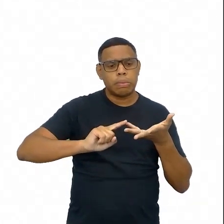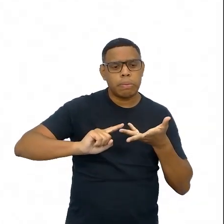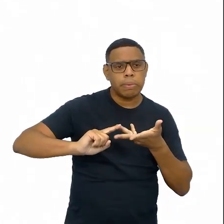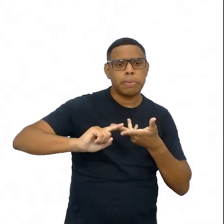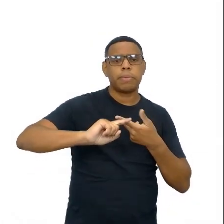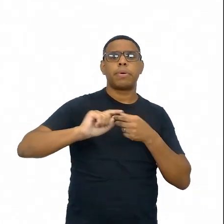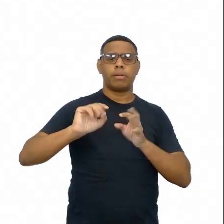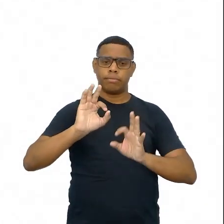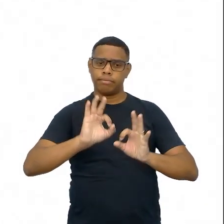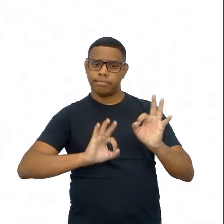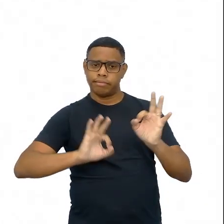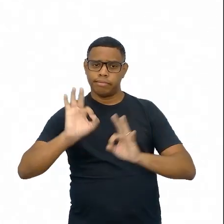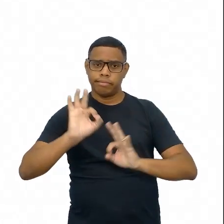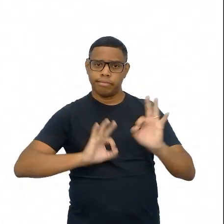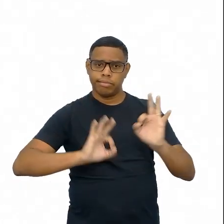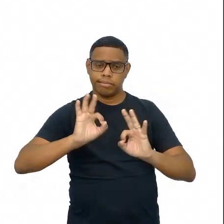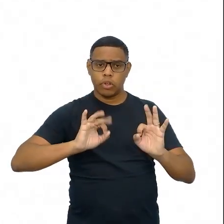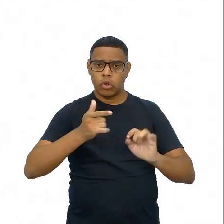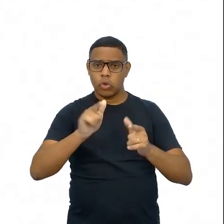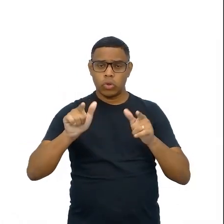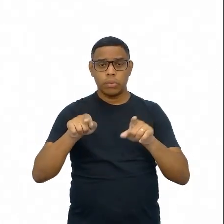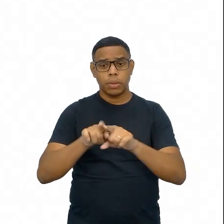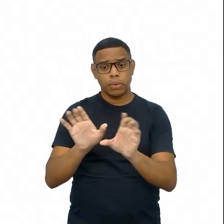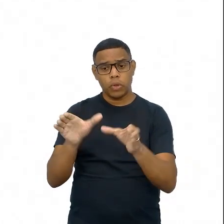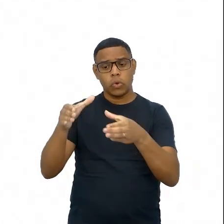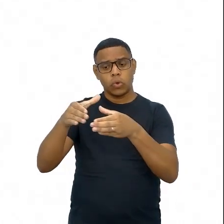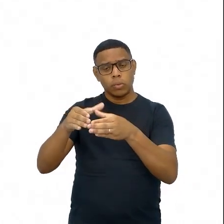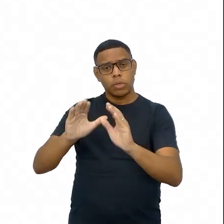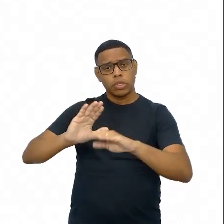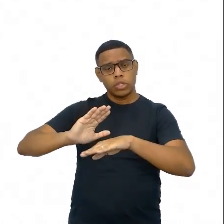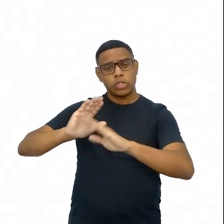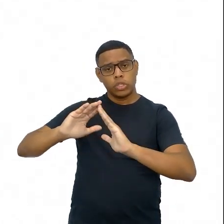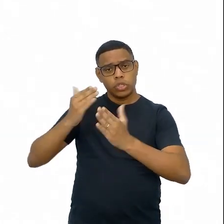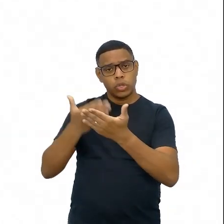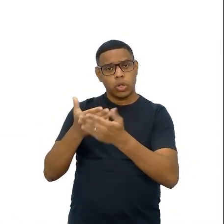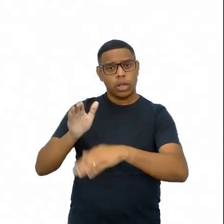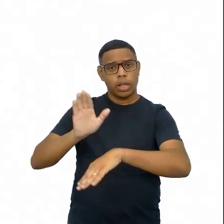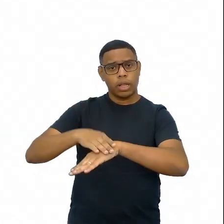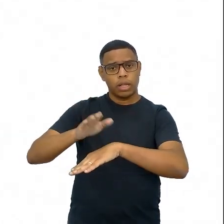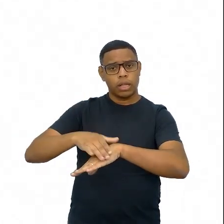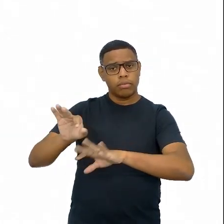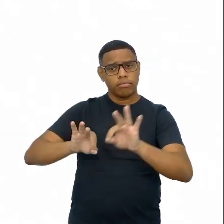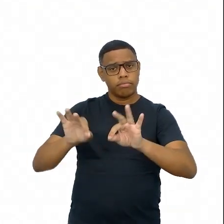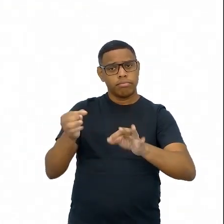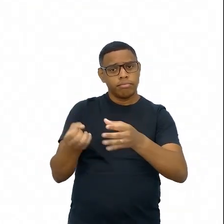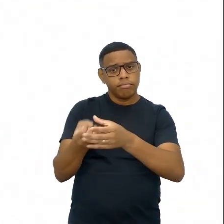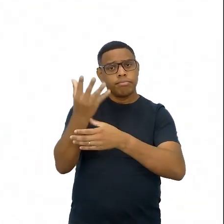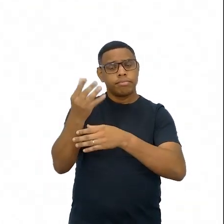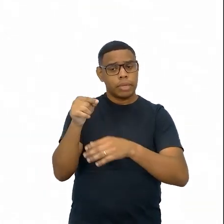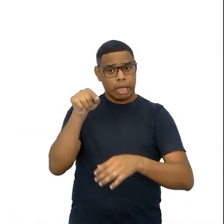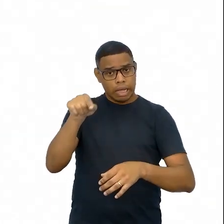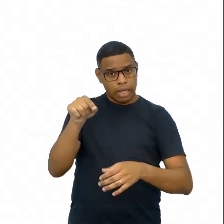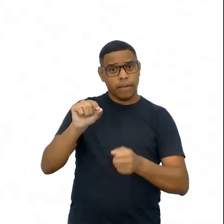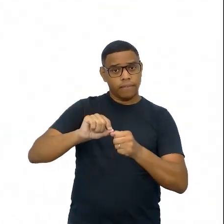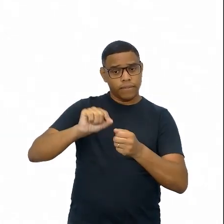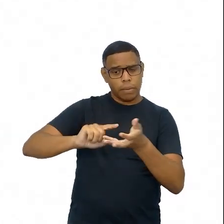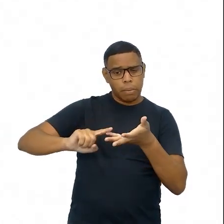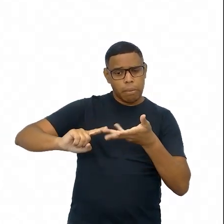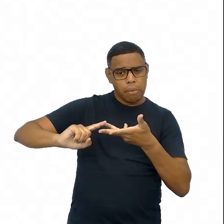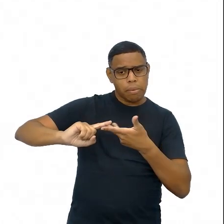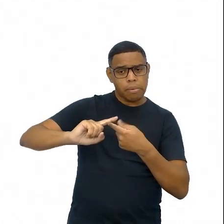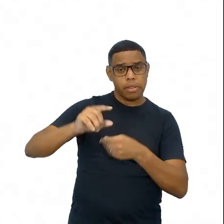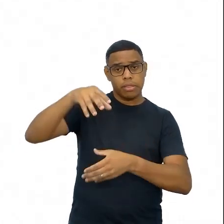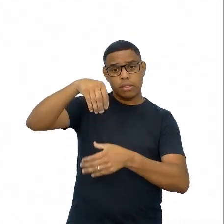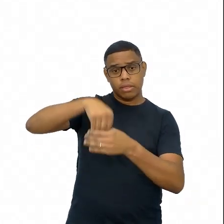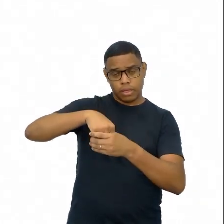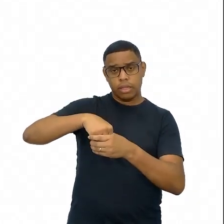foram construídos pelo grupo da escola, pelos seus pares. Além desses instrumentos de acompanhamento